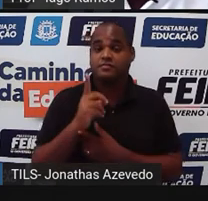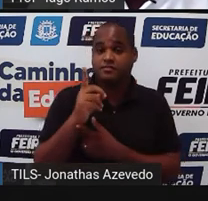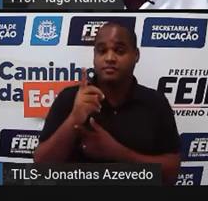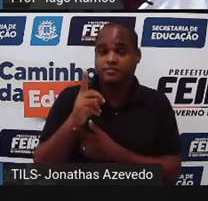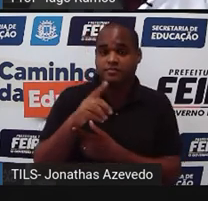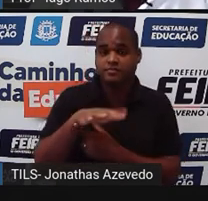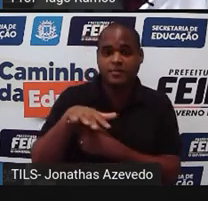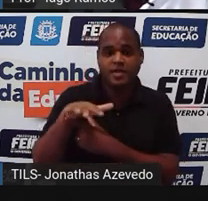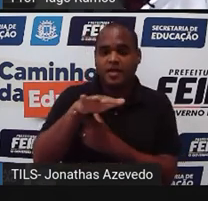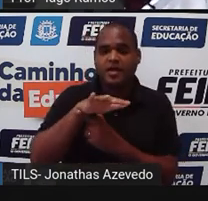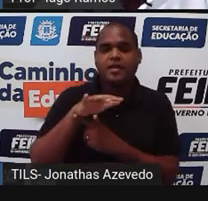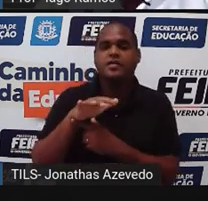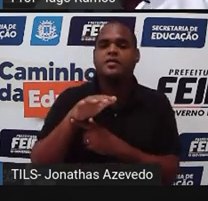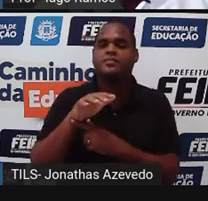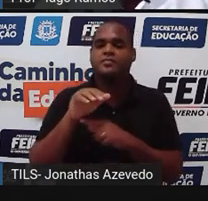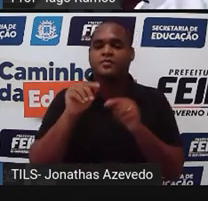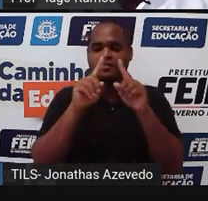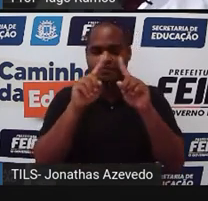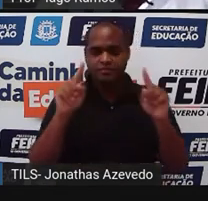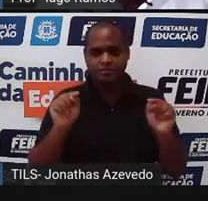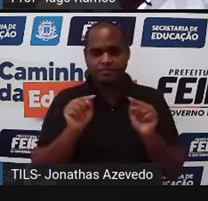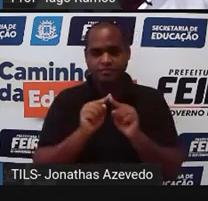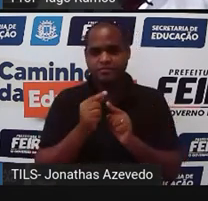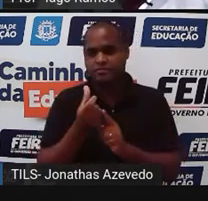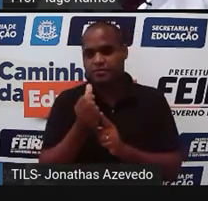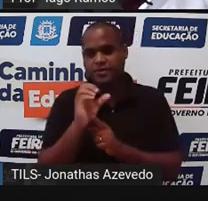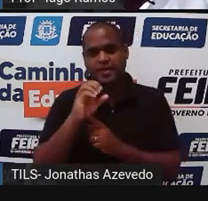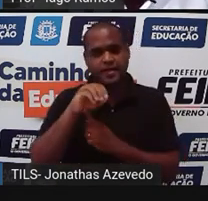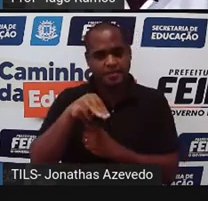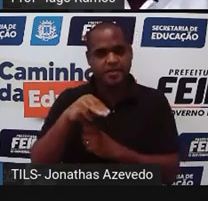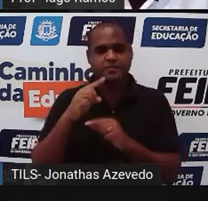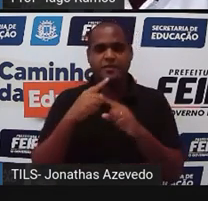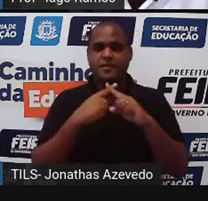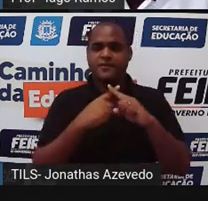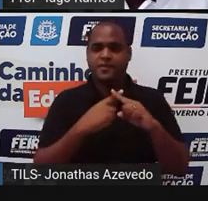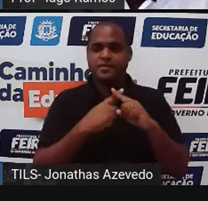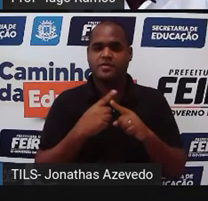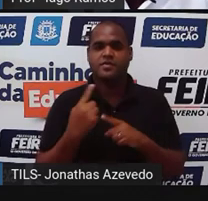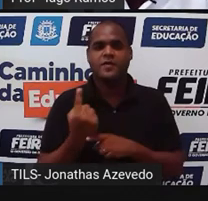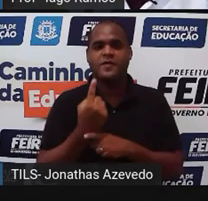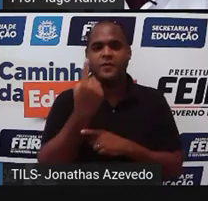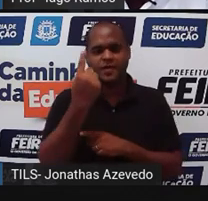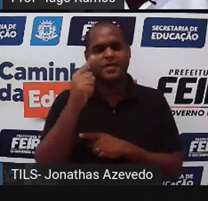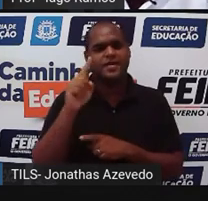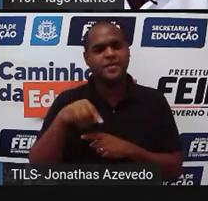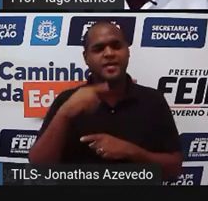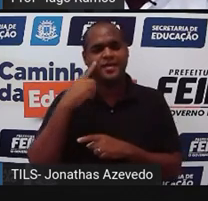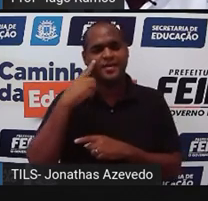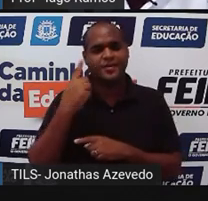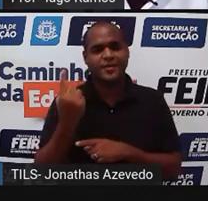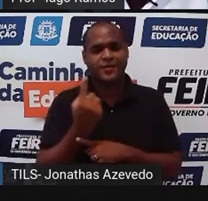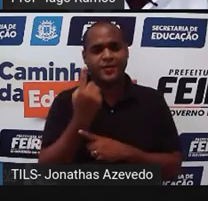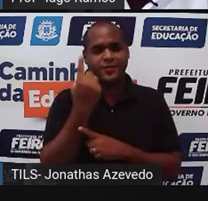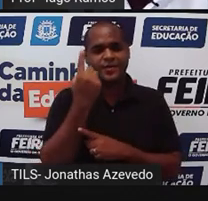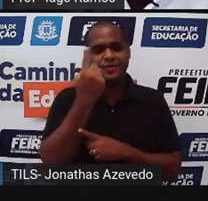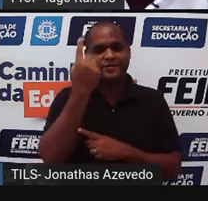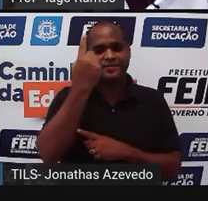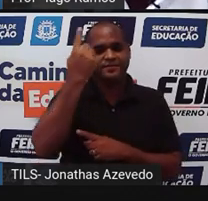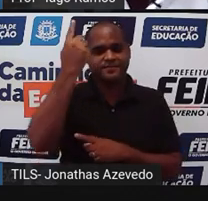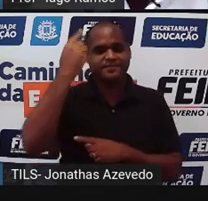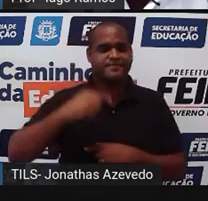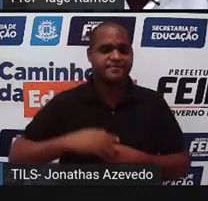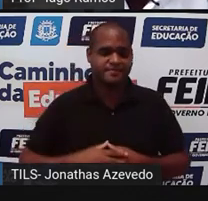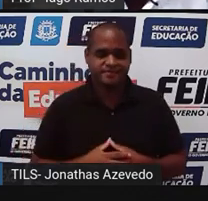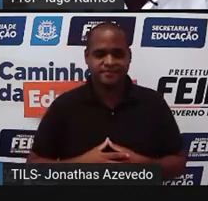vai ficar o comprimento 100cm x altura altura essa medida Zinha vertical essa medida Zinha em